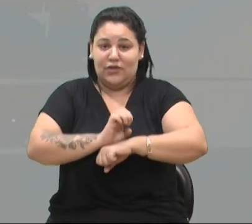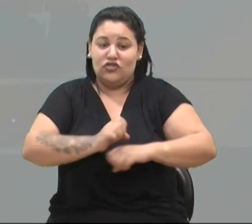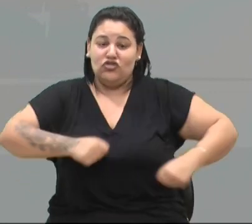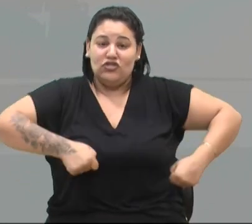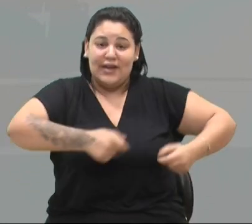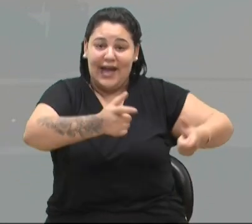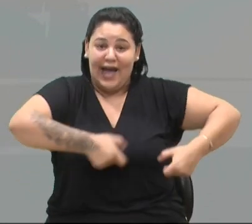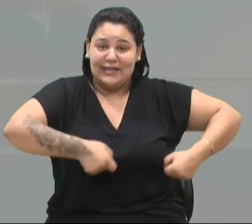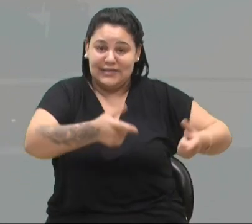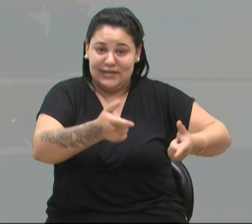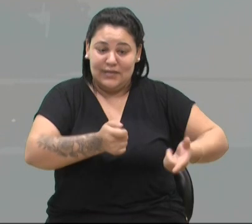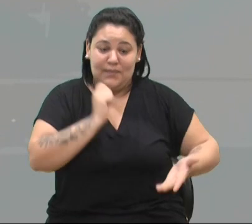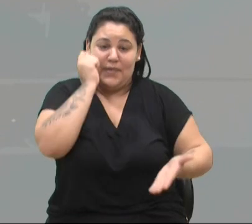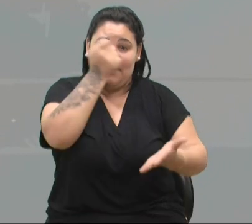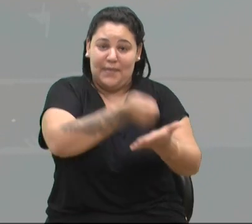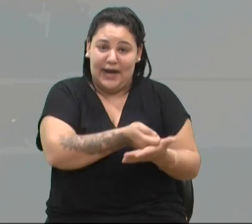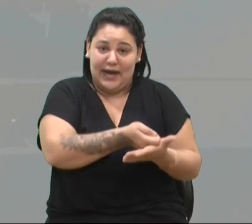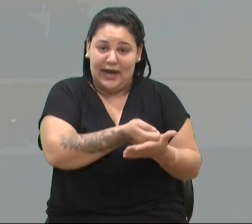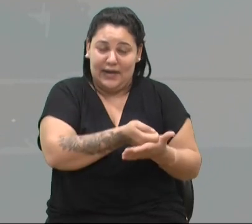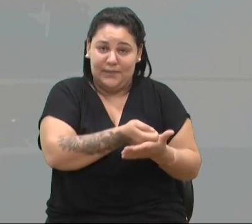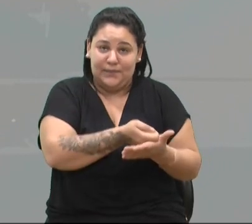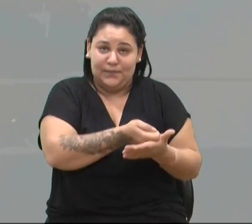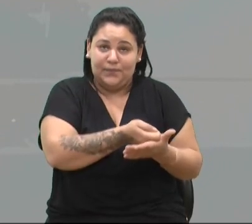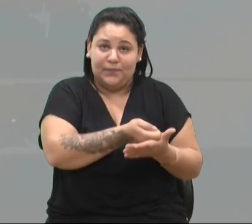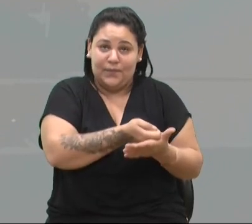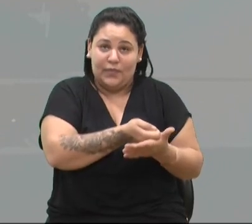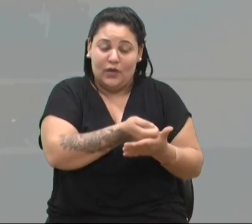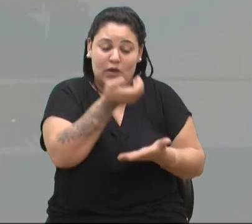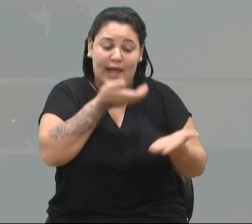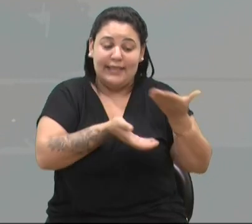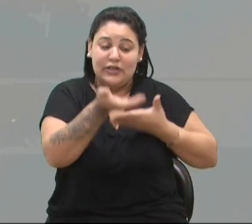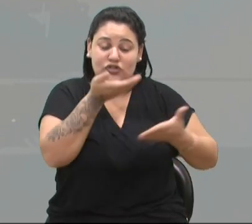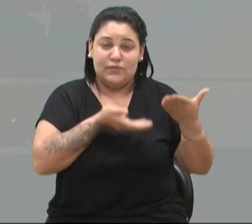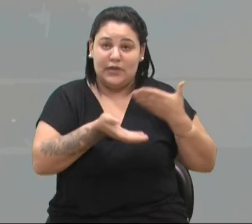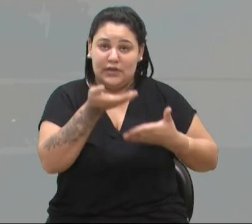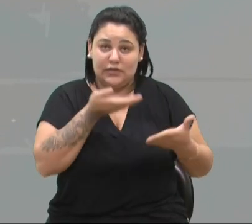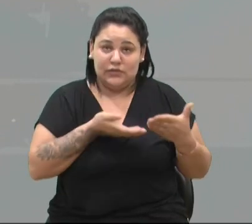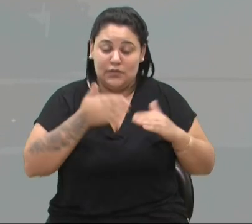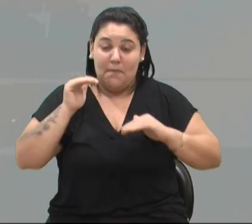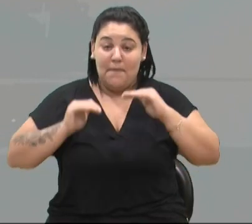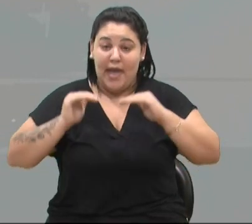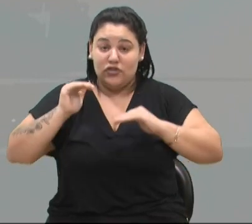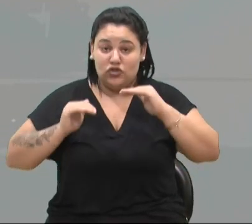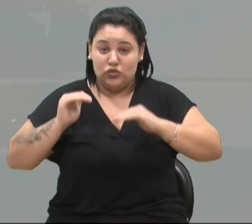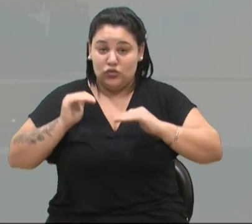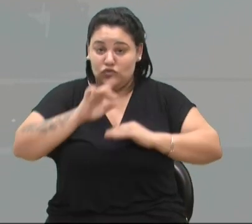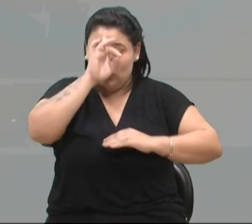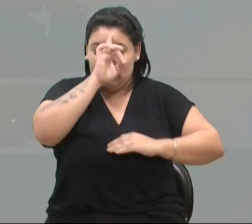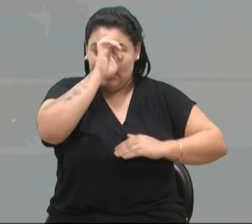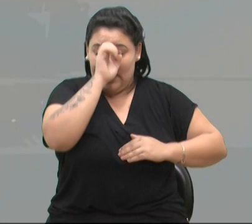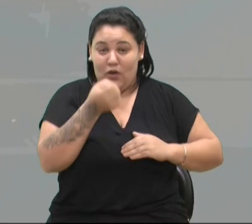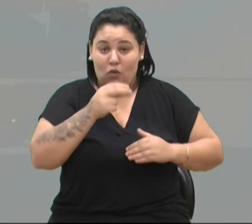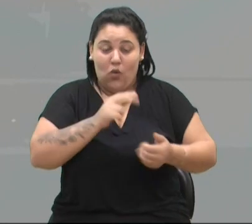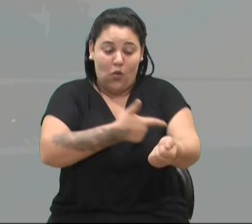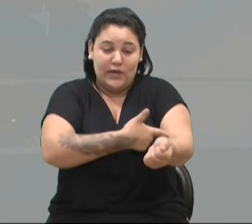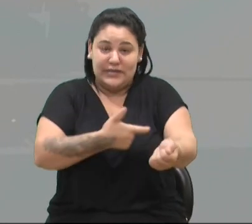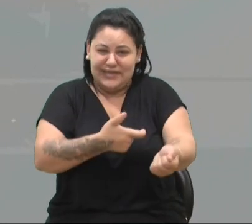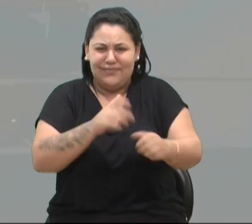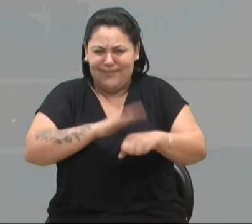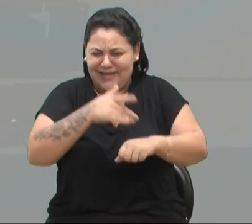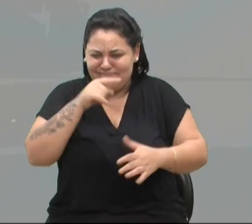para financiar a alta e a média complexidade, que são os atendimentos principalmente hospitalares ou de exames de maior